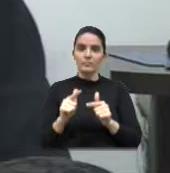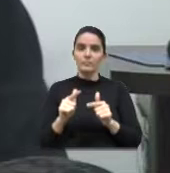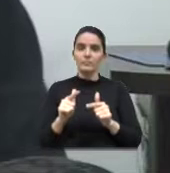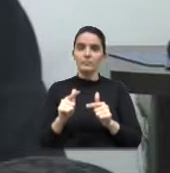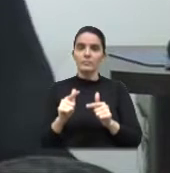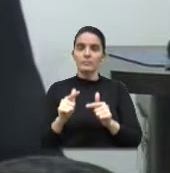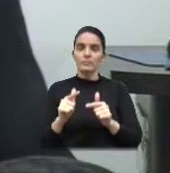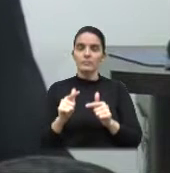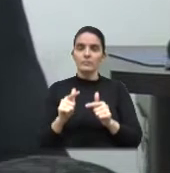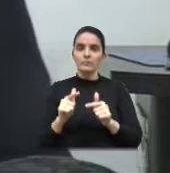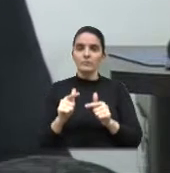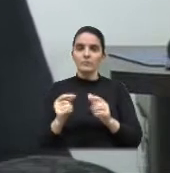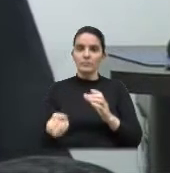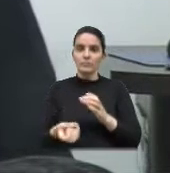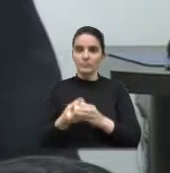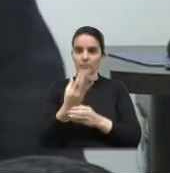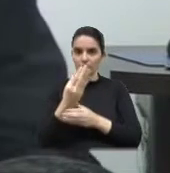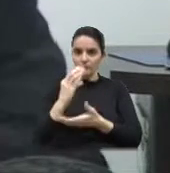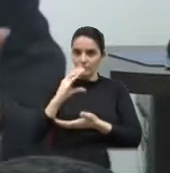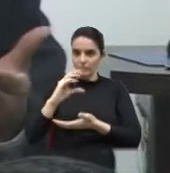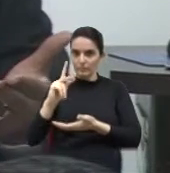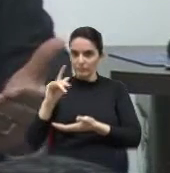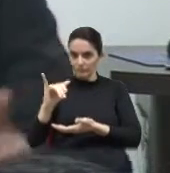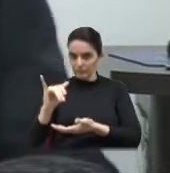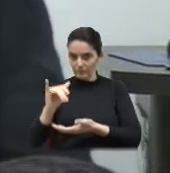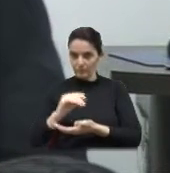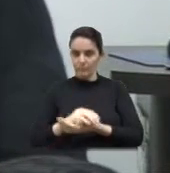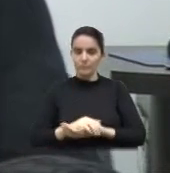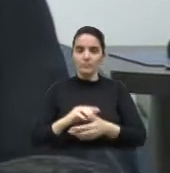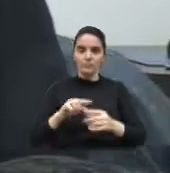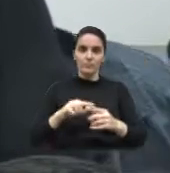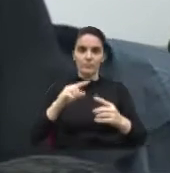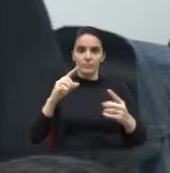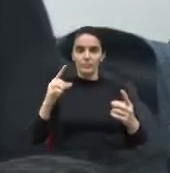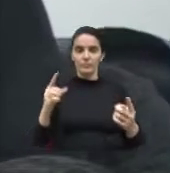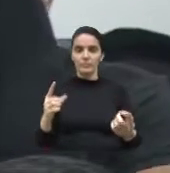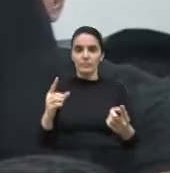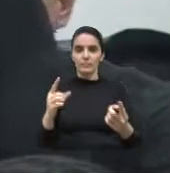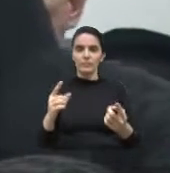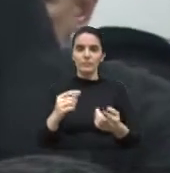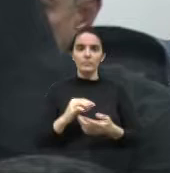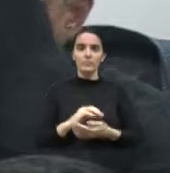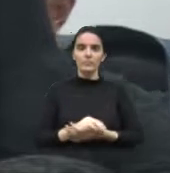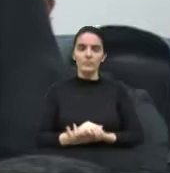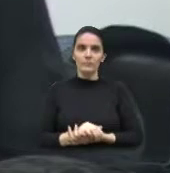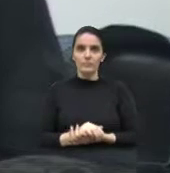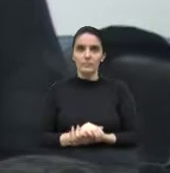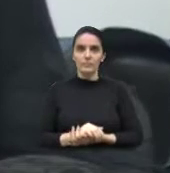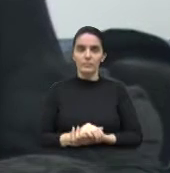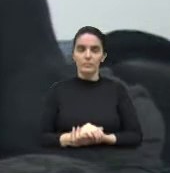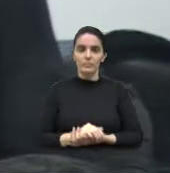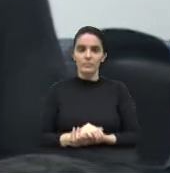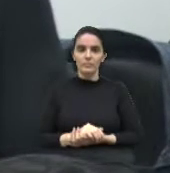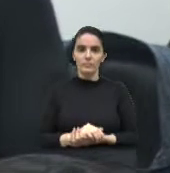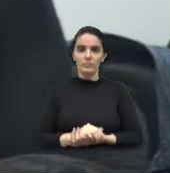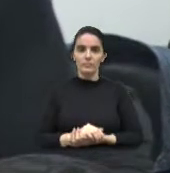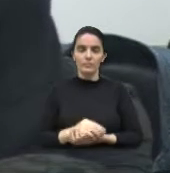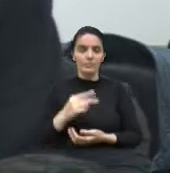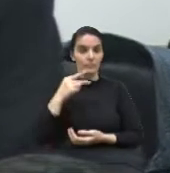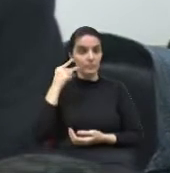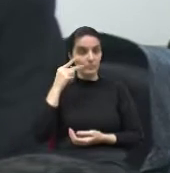instaurada uma CPI. Mas vejo que tem muitos